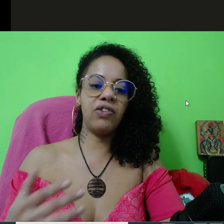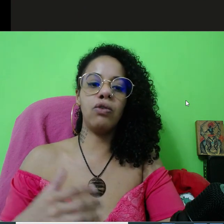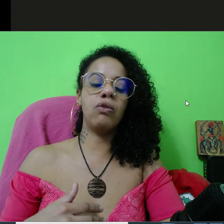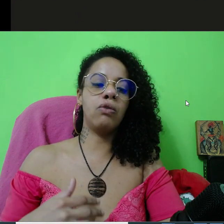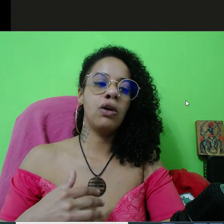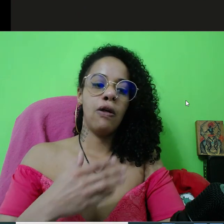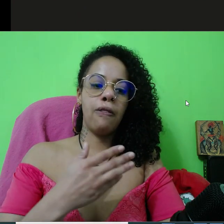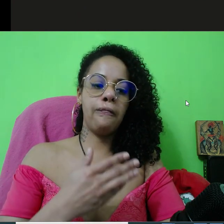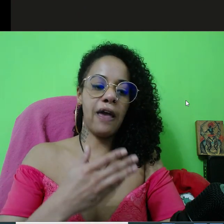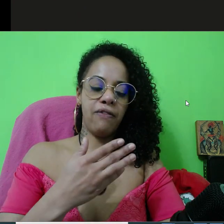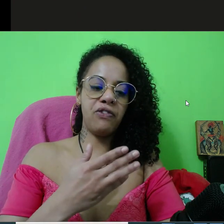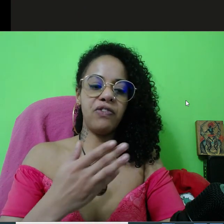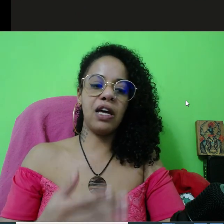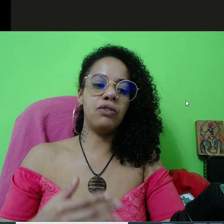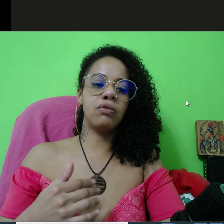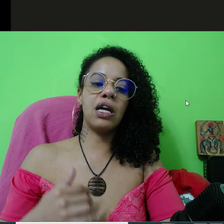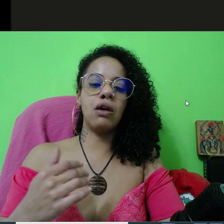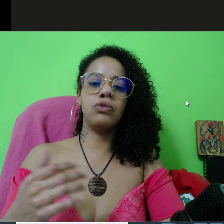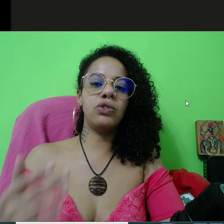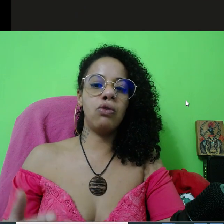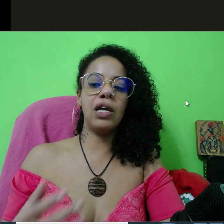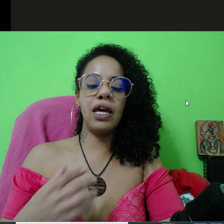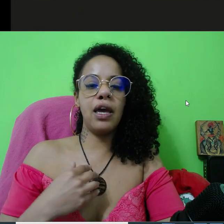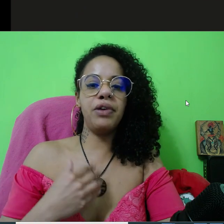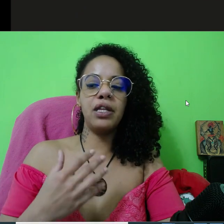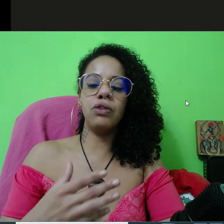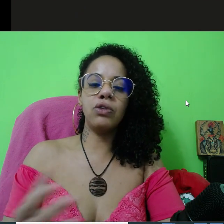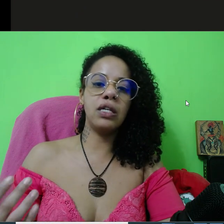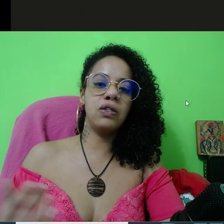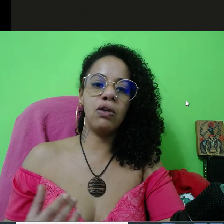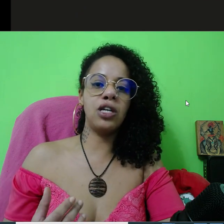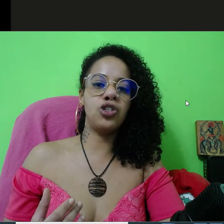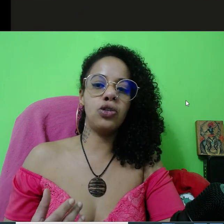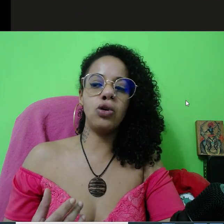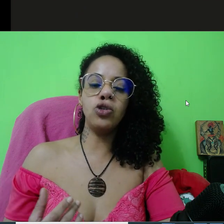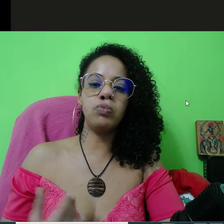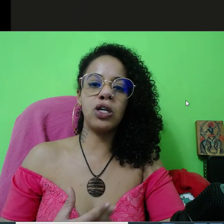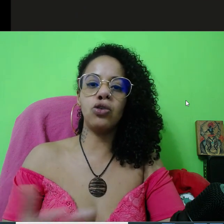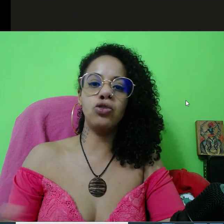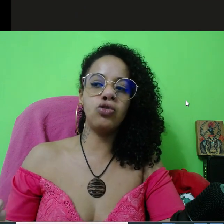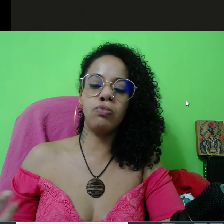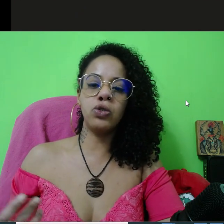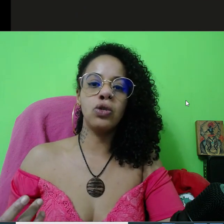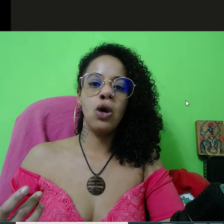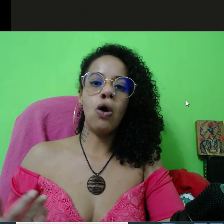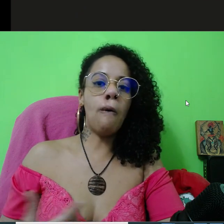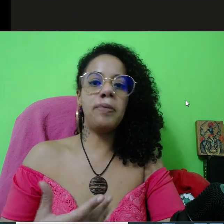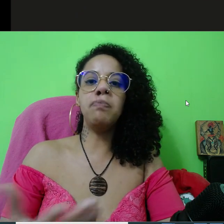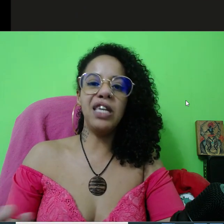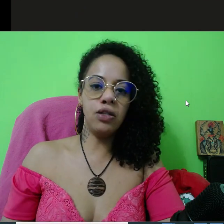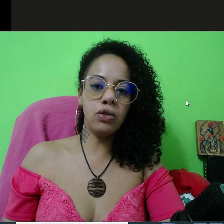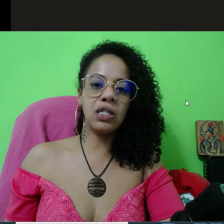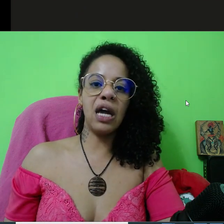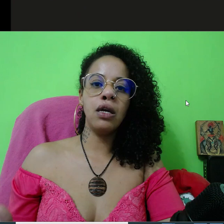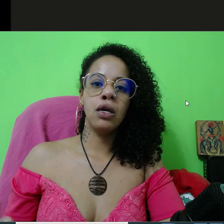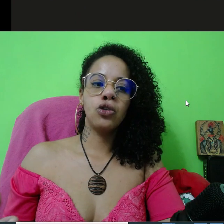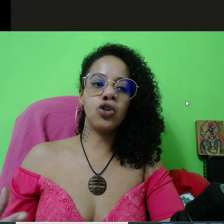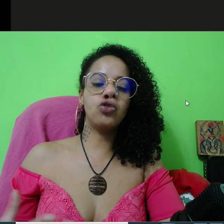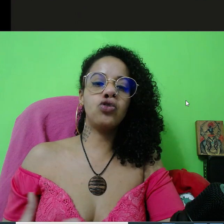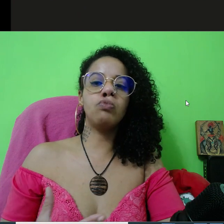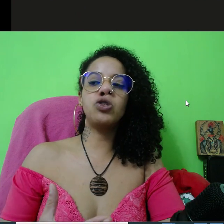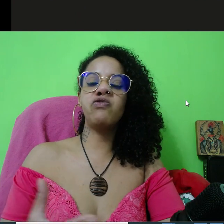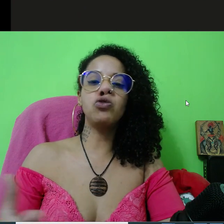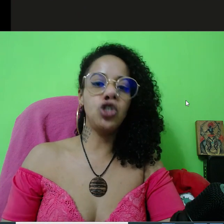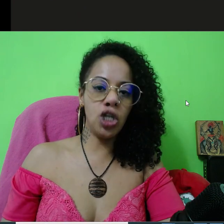você falou foi falado cada um no seu rolê eu entendo que esse rolê de todos porque todos somos oprimidos né